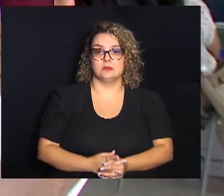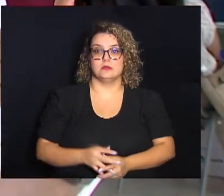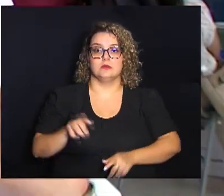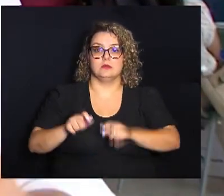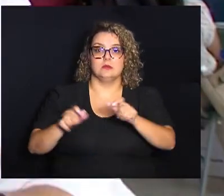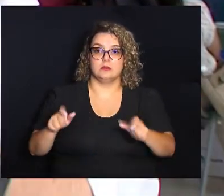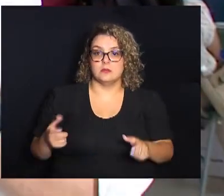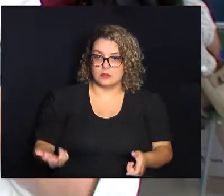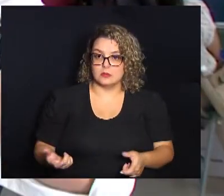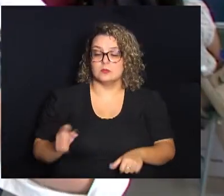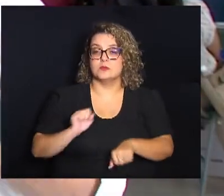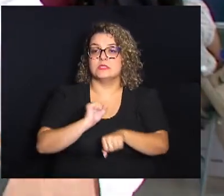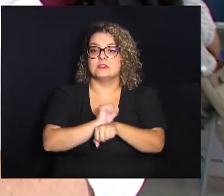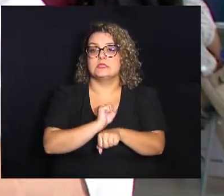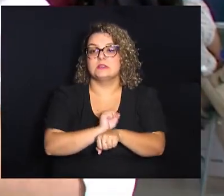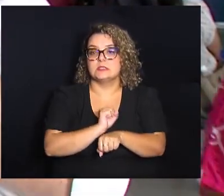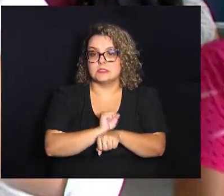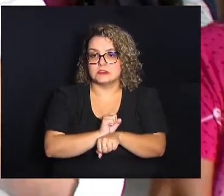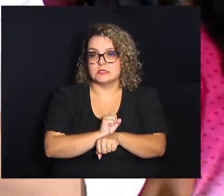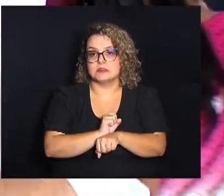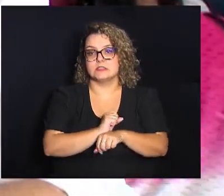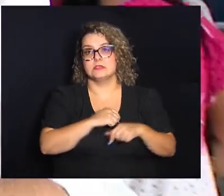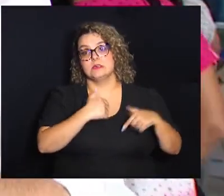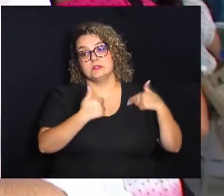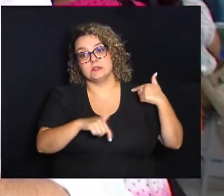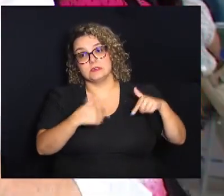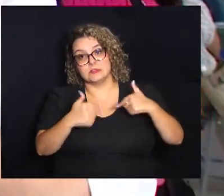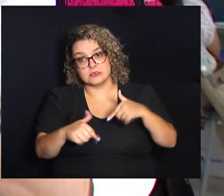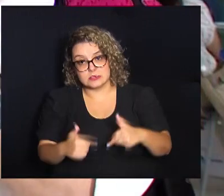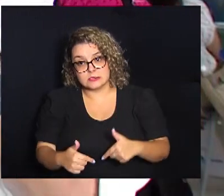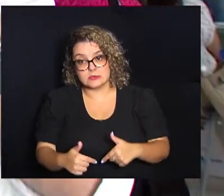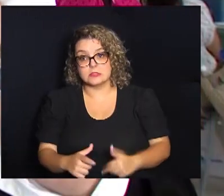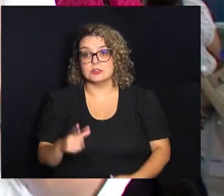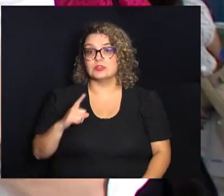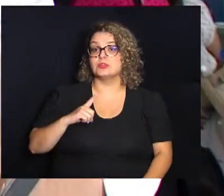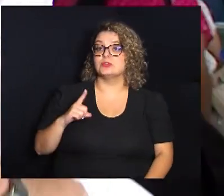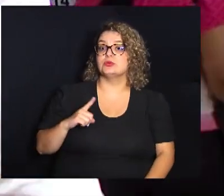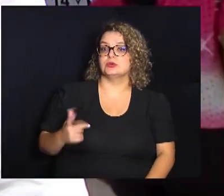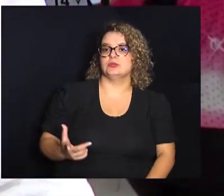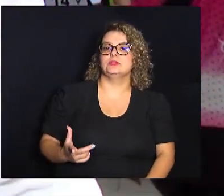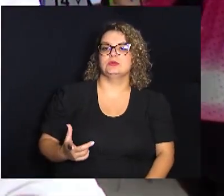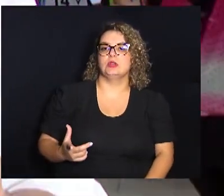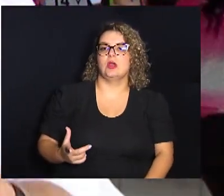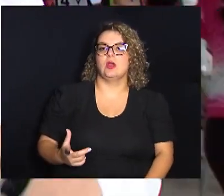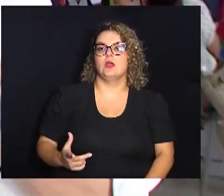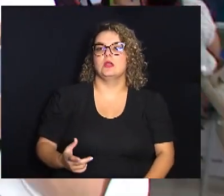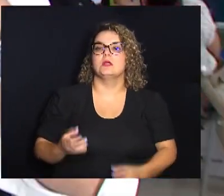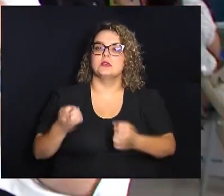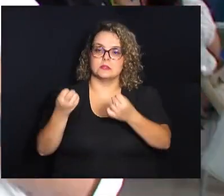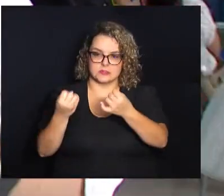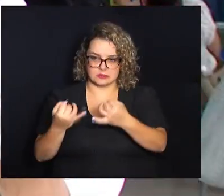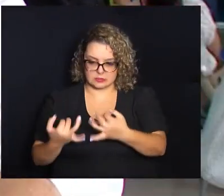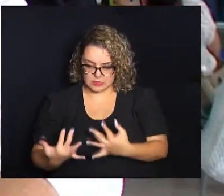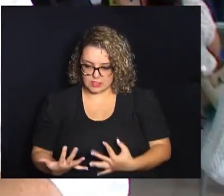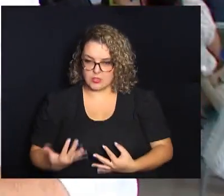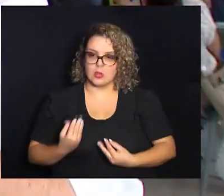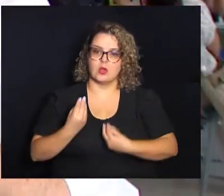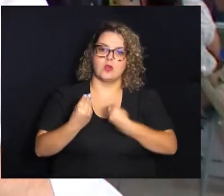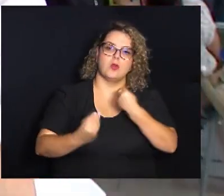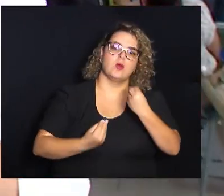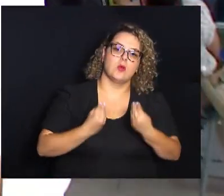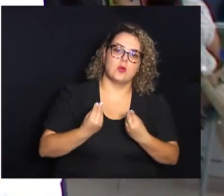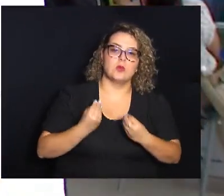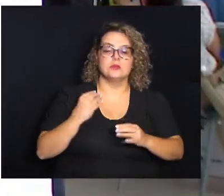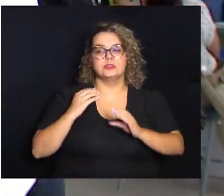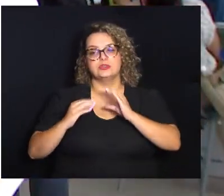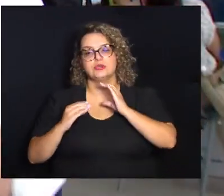que ficavam aguardando, esses trabalhadores, eles tiveram essas orientações, né, de como se comunicar, a